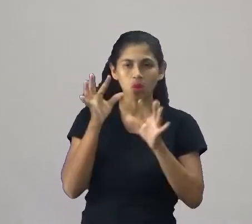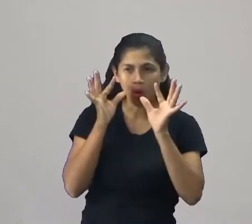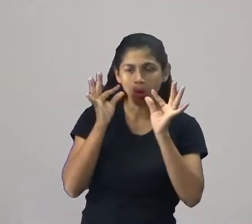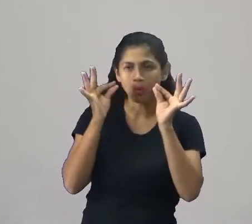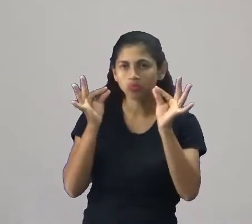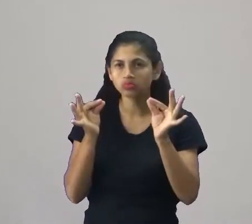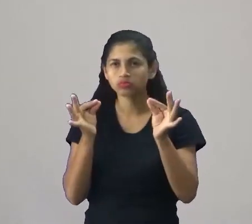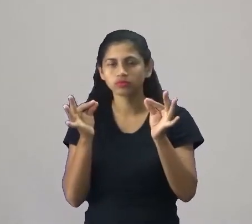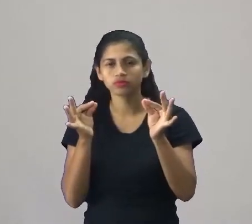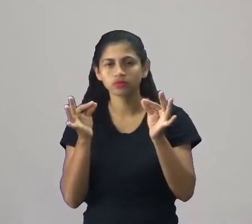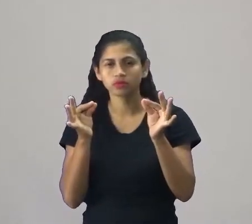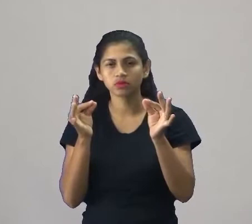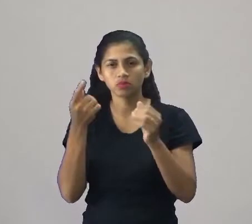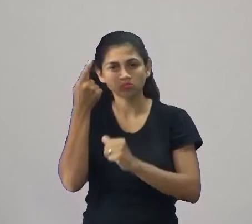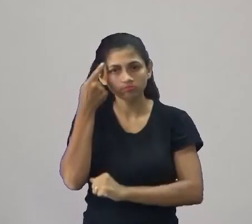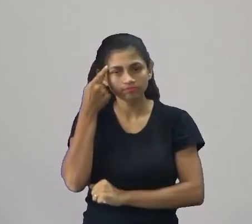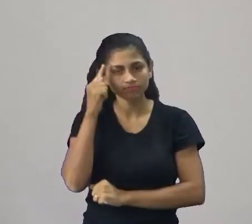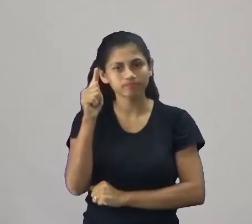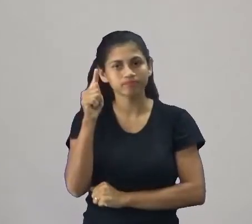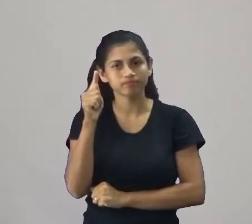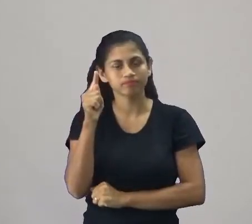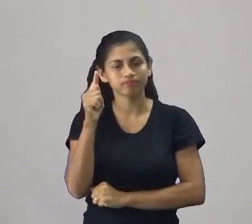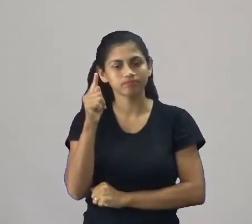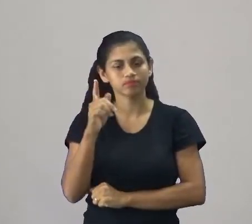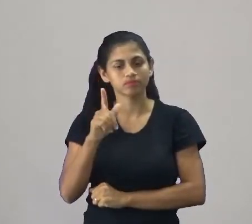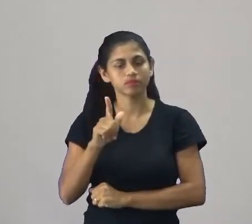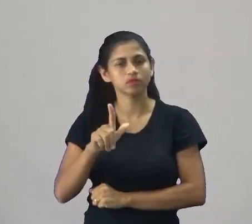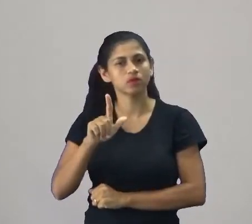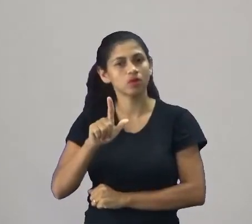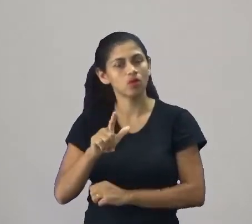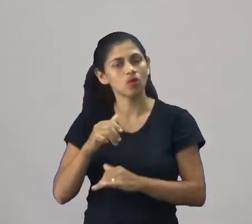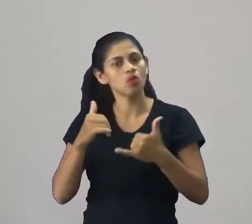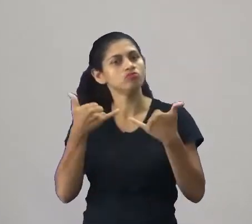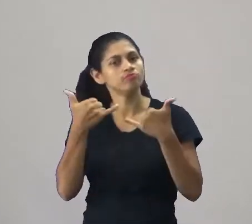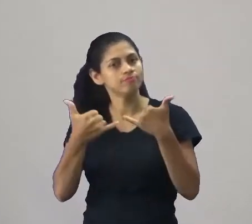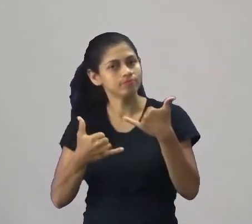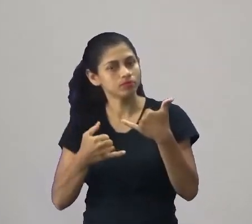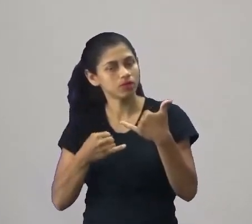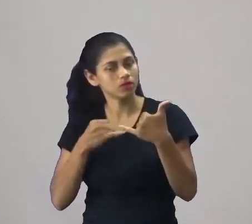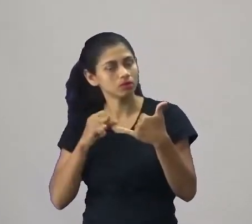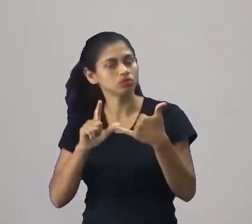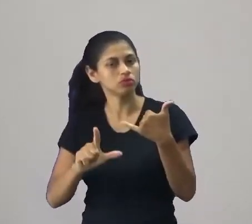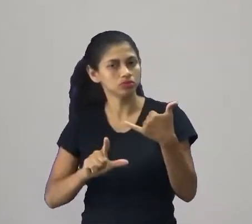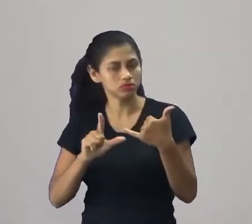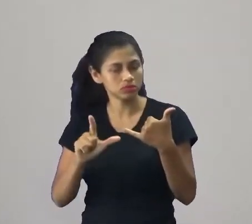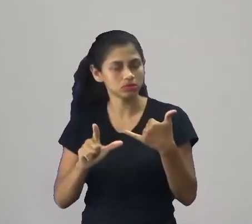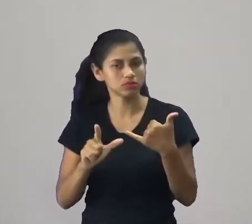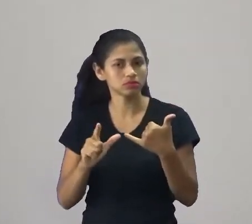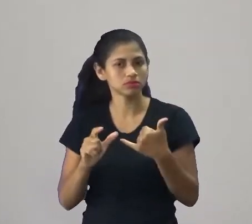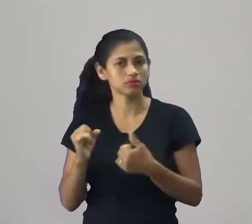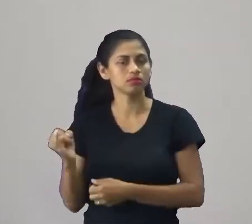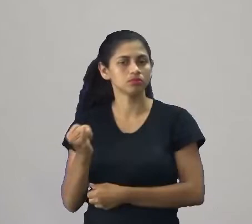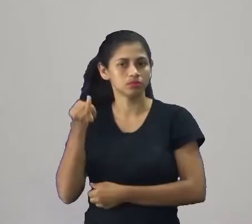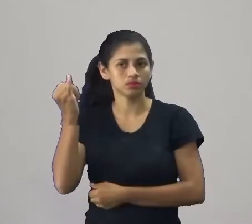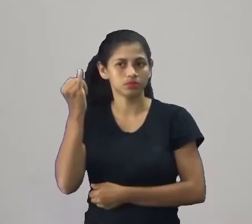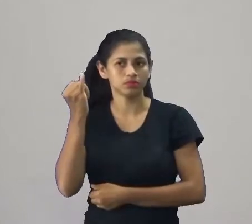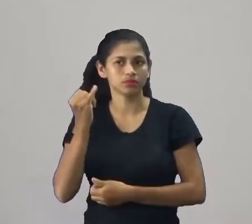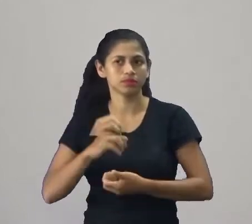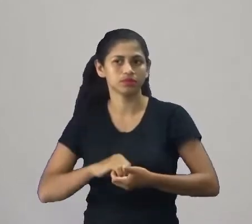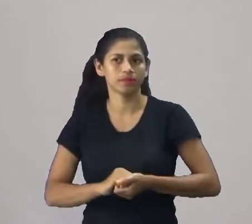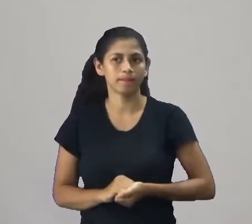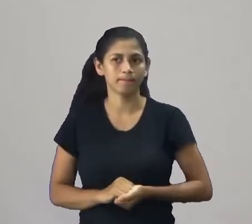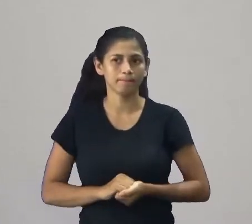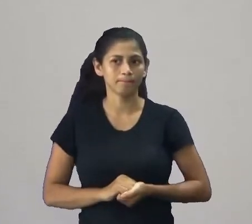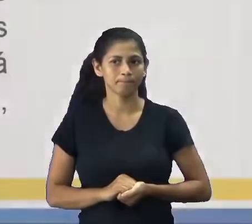mais criativo. Então, a ludicidade vai ser palavra fundamental para a gente entender a dinâmica da construção das